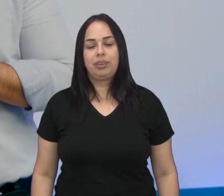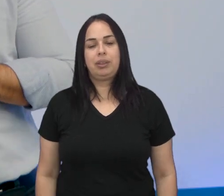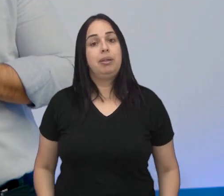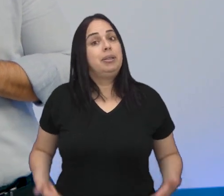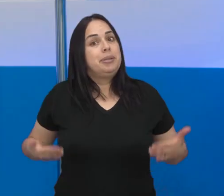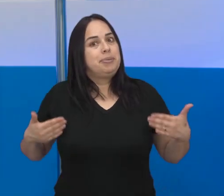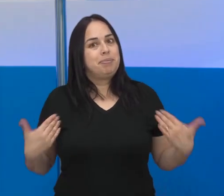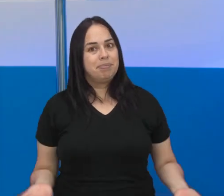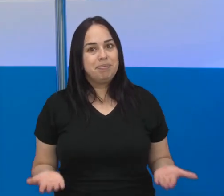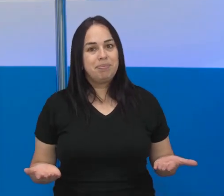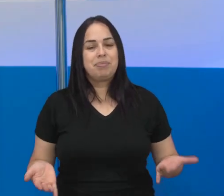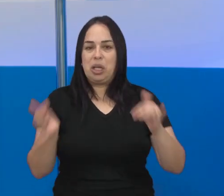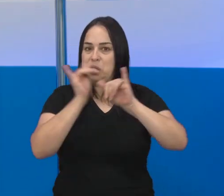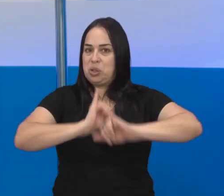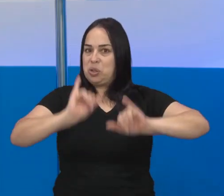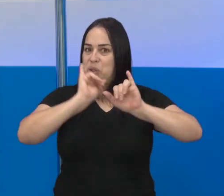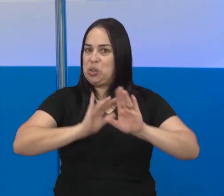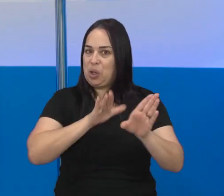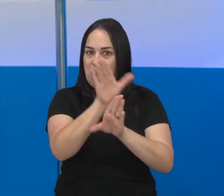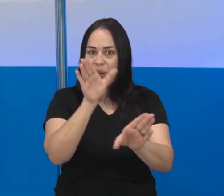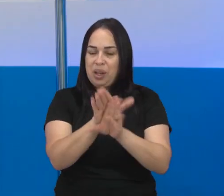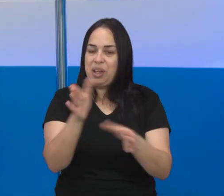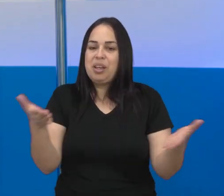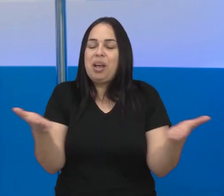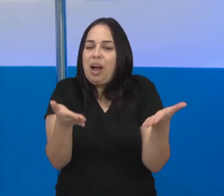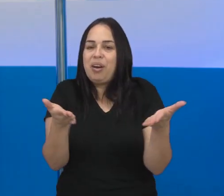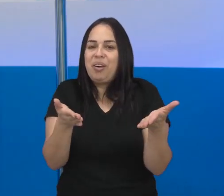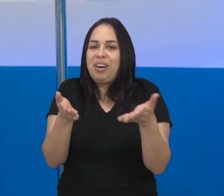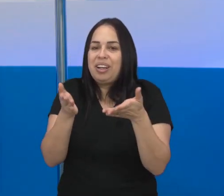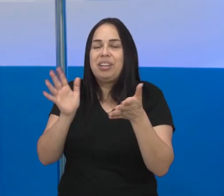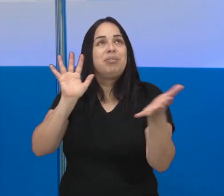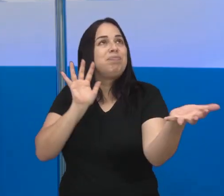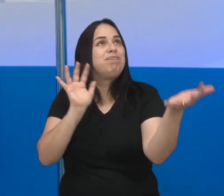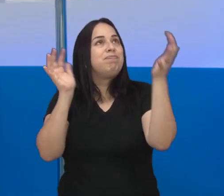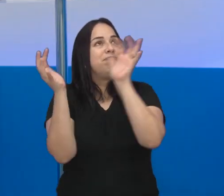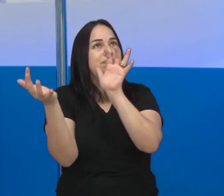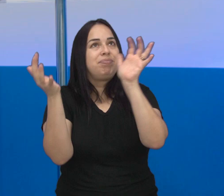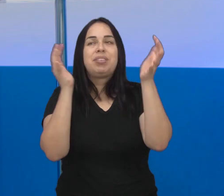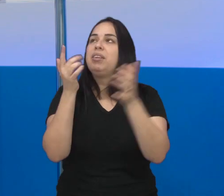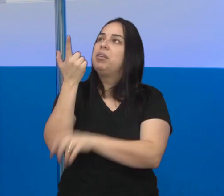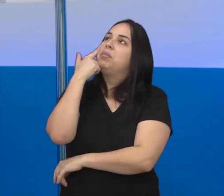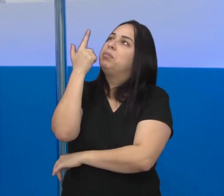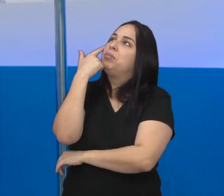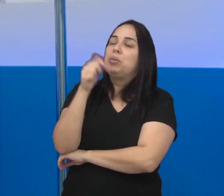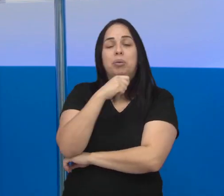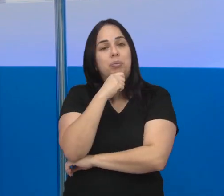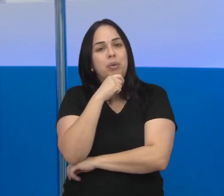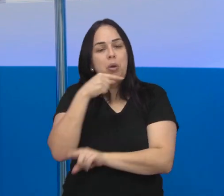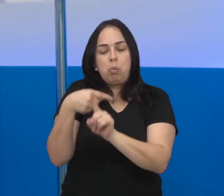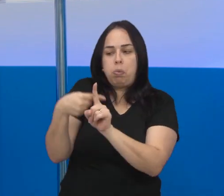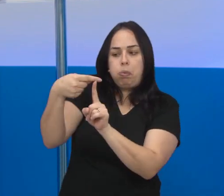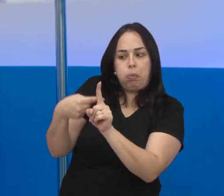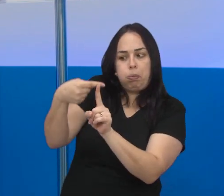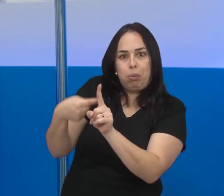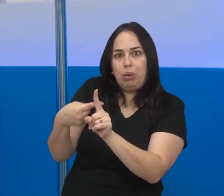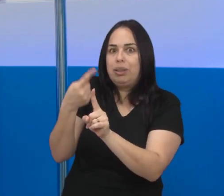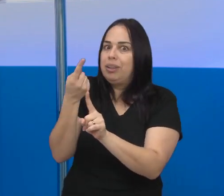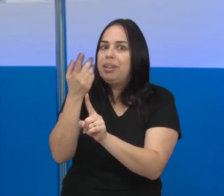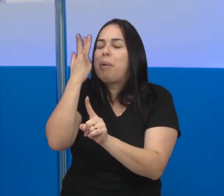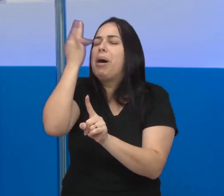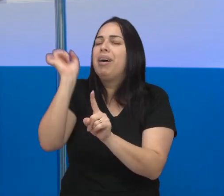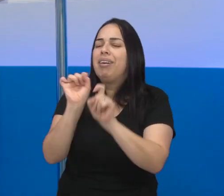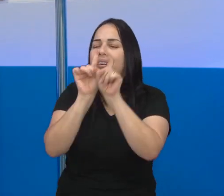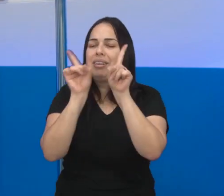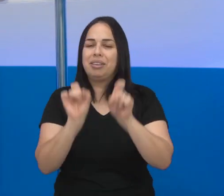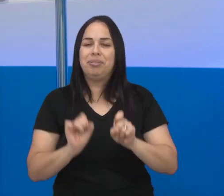agosto. Bom, é isso, recado dado, a gente segue para a nossa previsão do tempo. Vamos dar uma olhada nas temperaturas